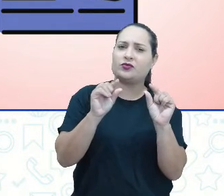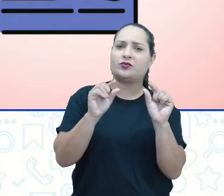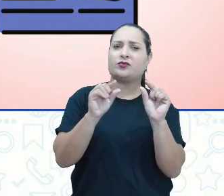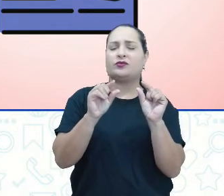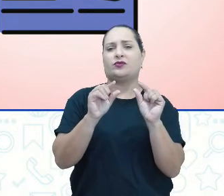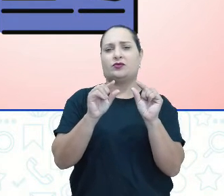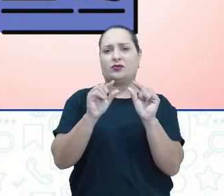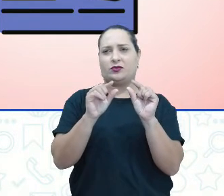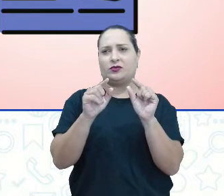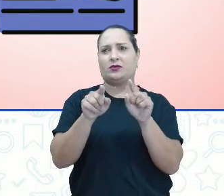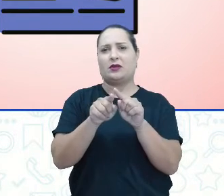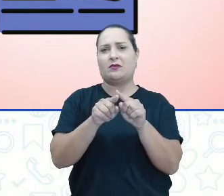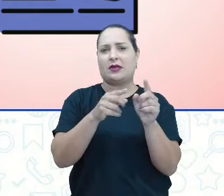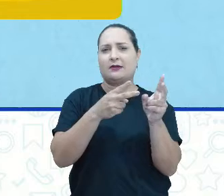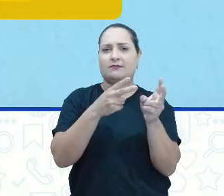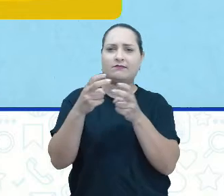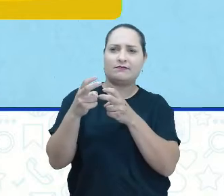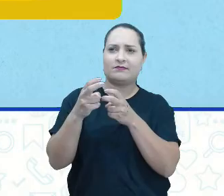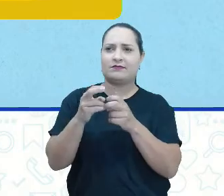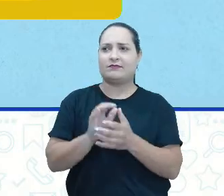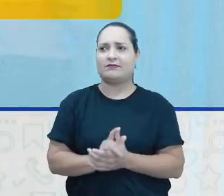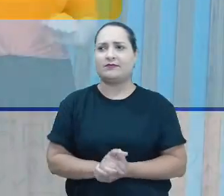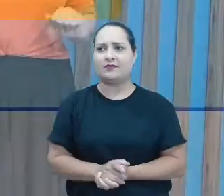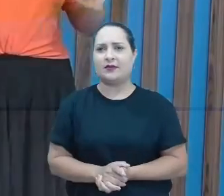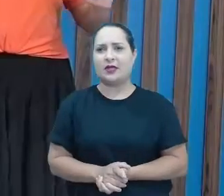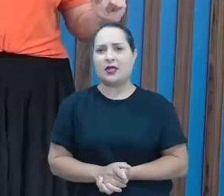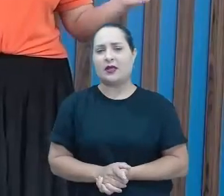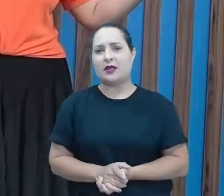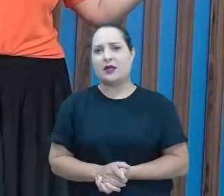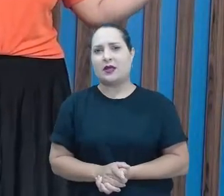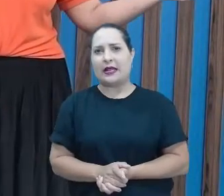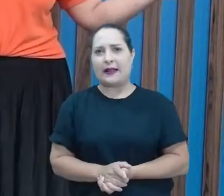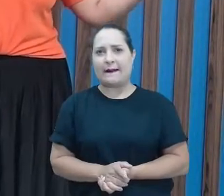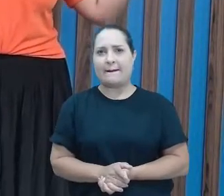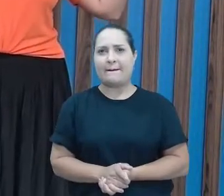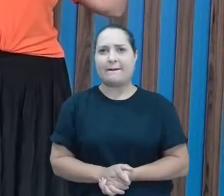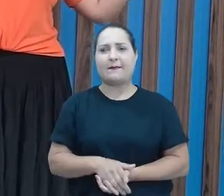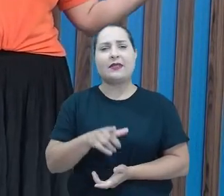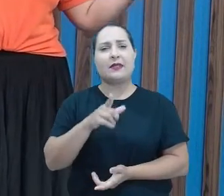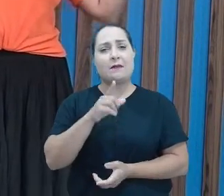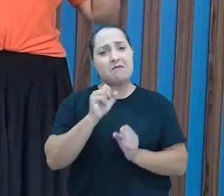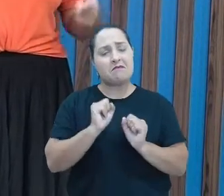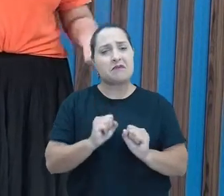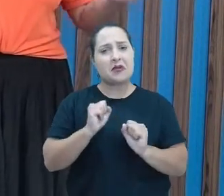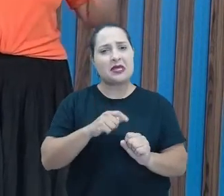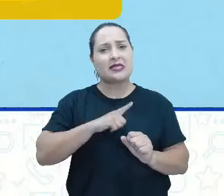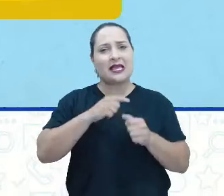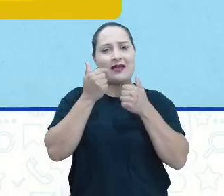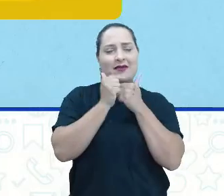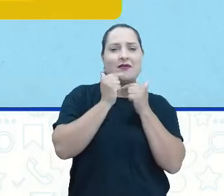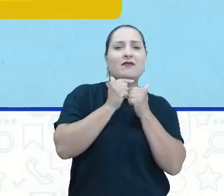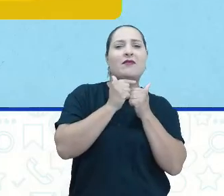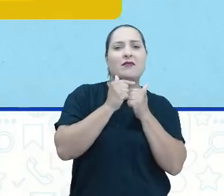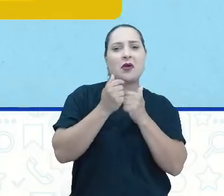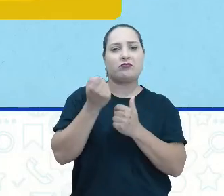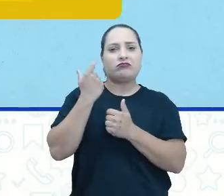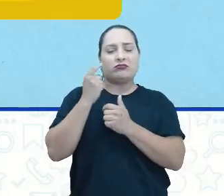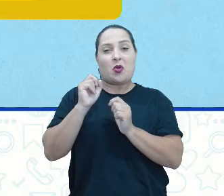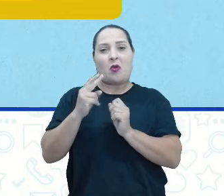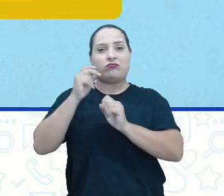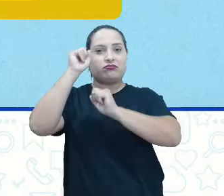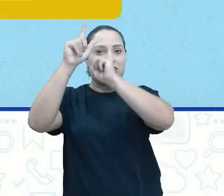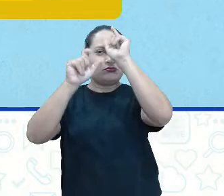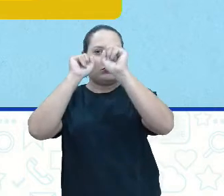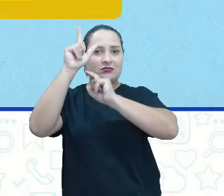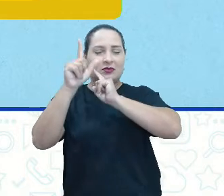atrativos. Joia? Vamos ver um pouquinho mais, ó. Pode, né, fazer uso do humor, ironia e da criatividade. De